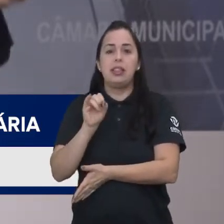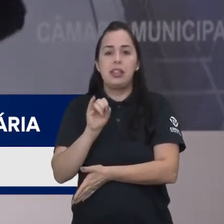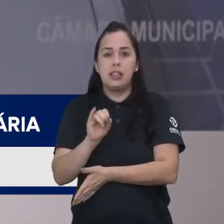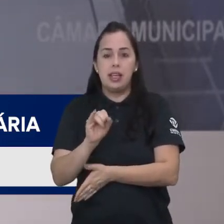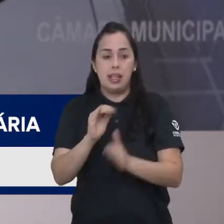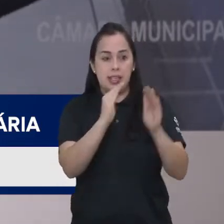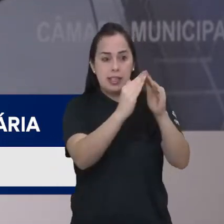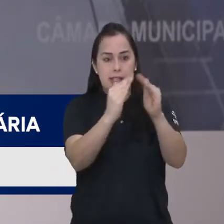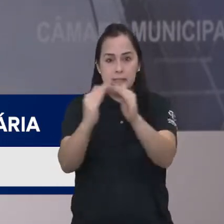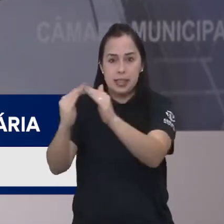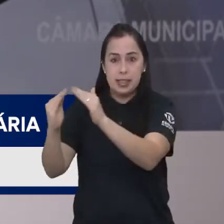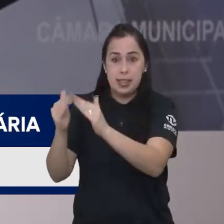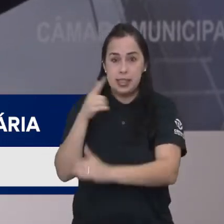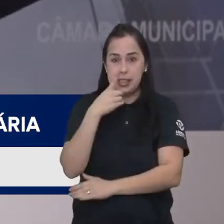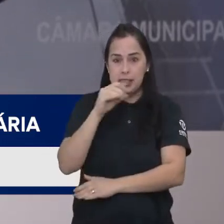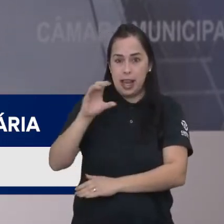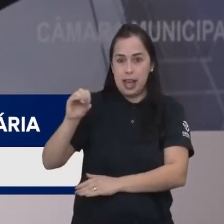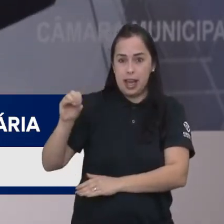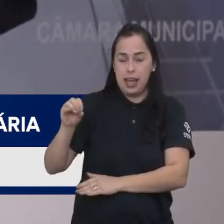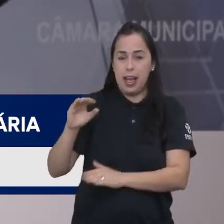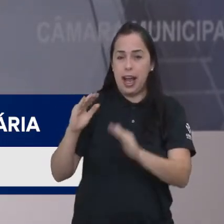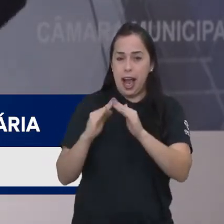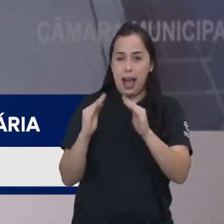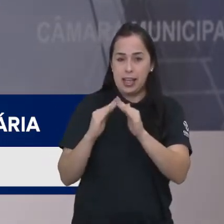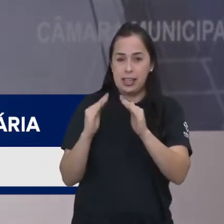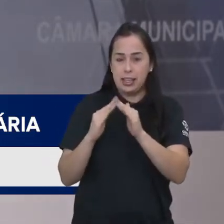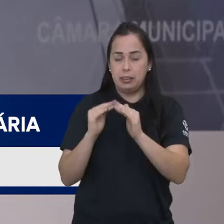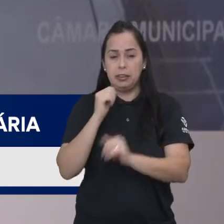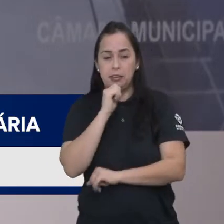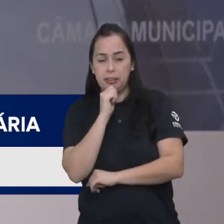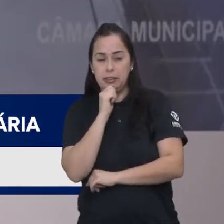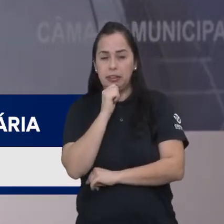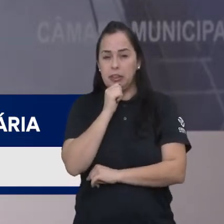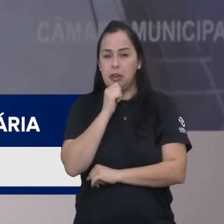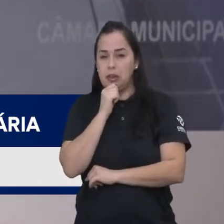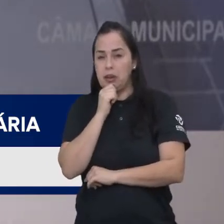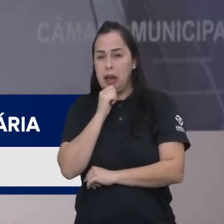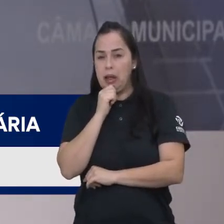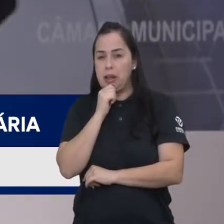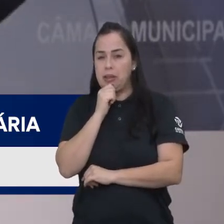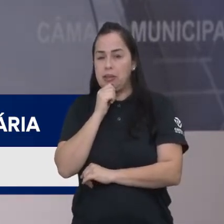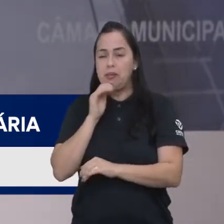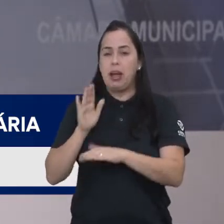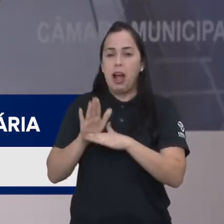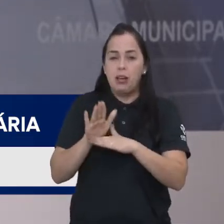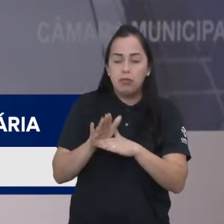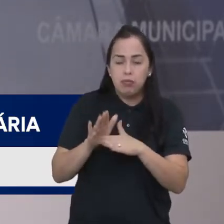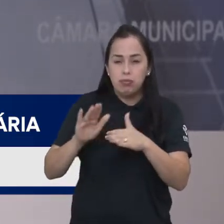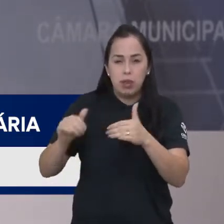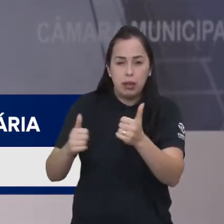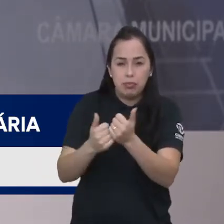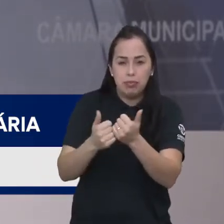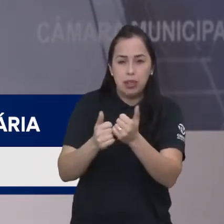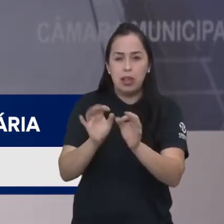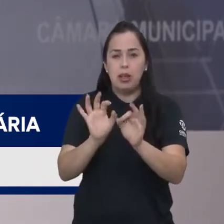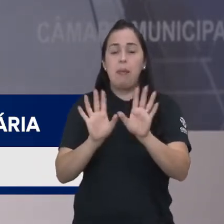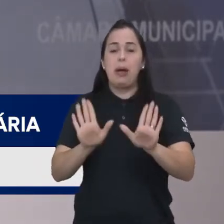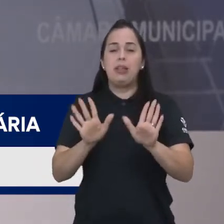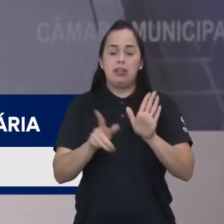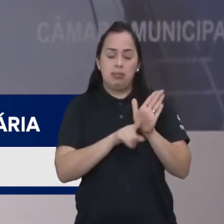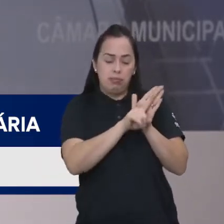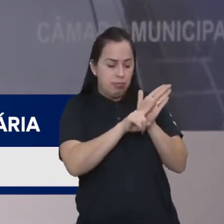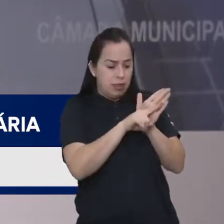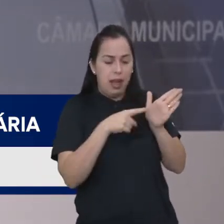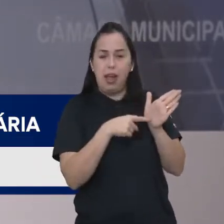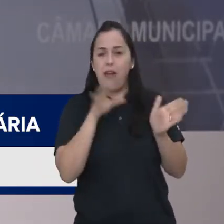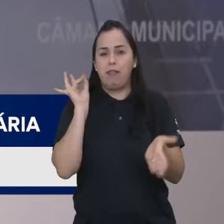vale a pena, se você tiver 100 casas em uma determinada rua, fazer uma contenção que você gaste 1 milhão, que você vai ter uma média de valores. E eu estou falando que são estudos